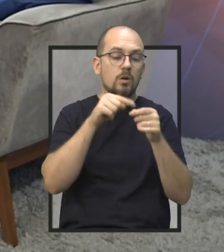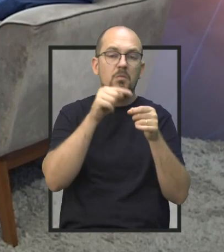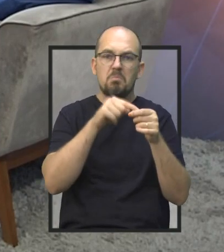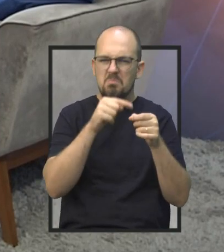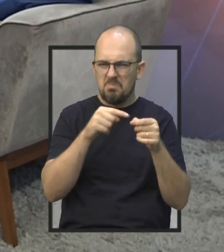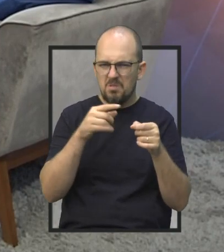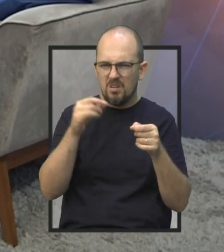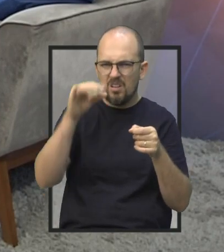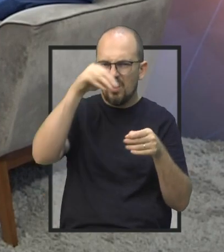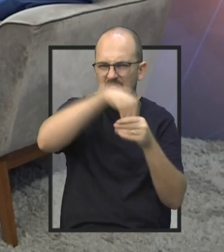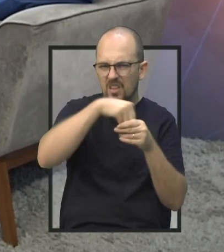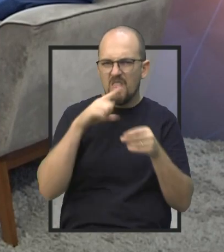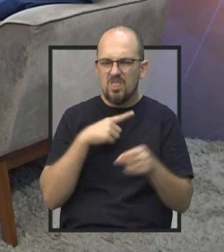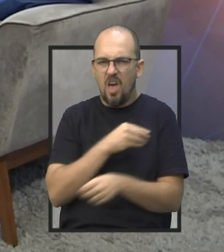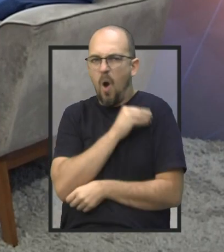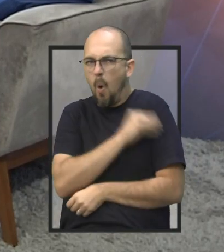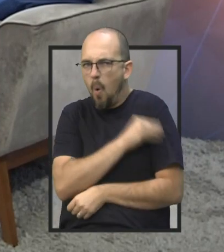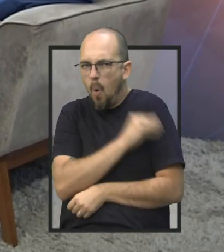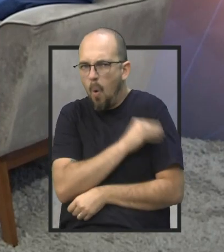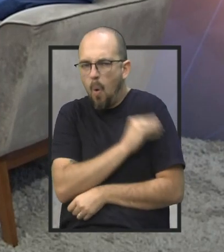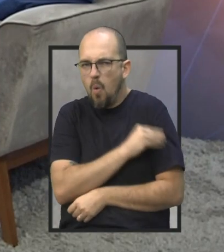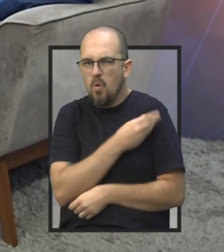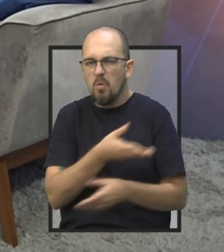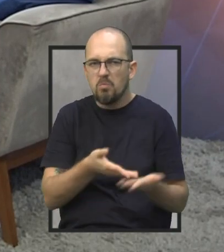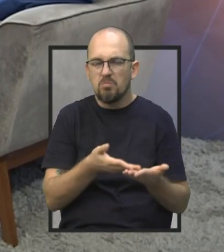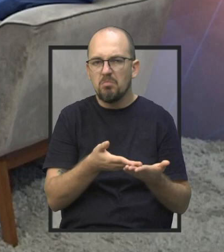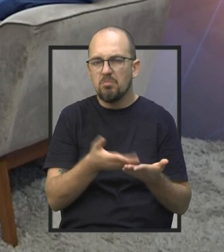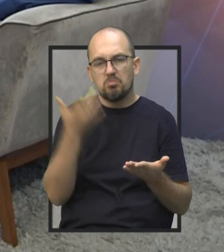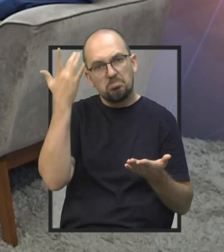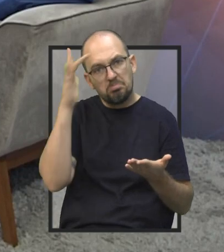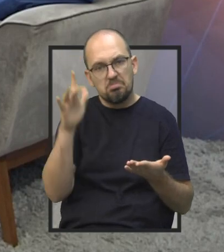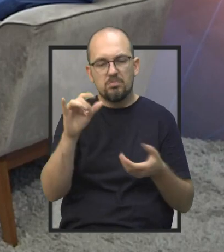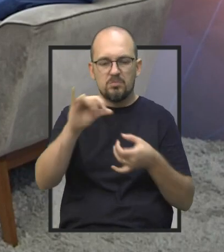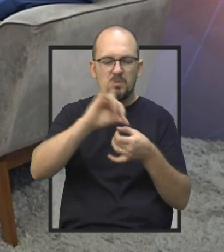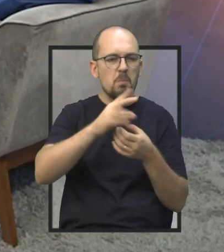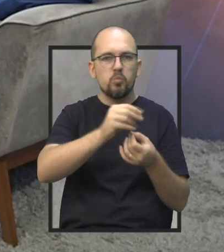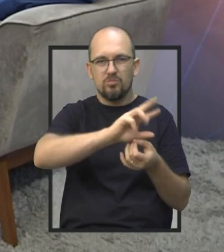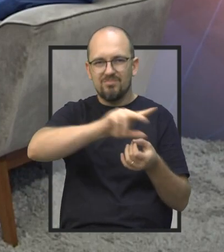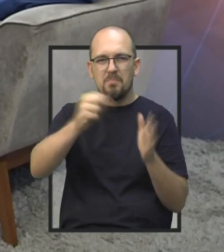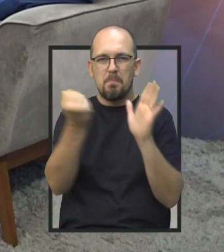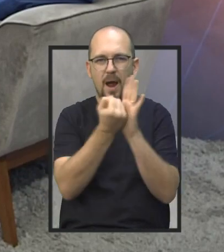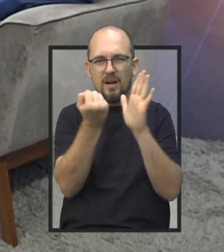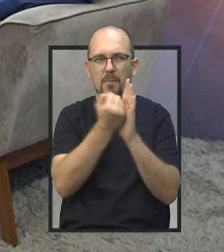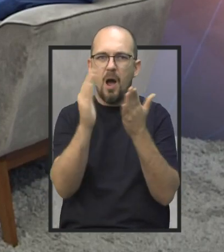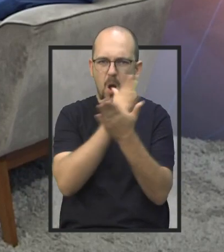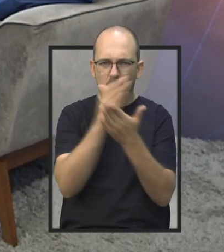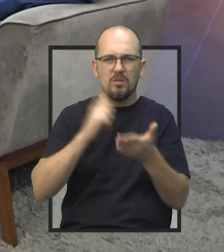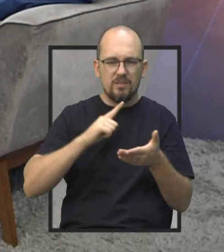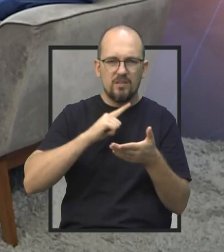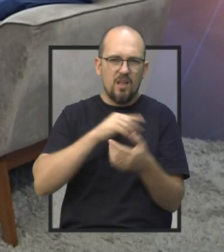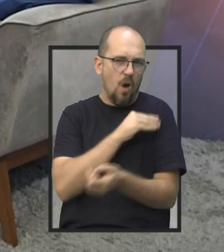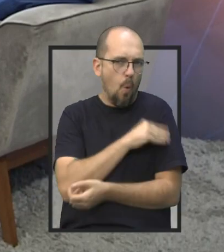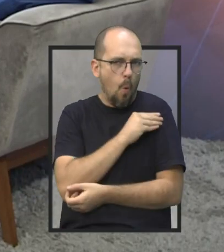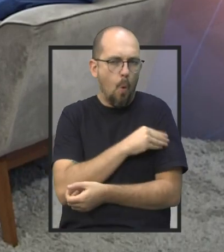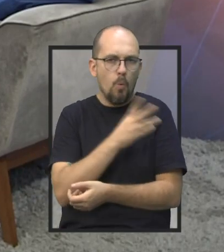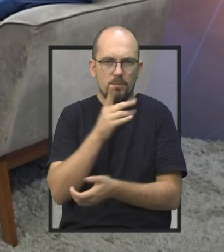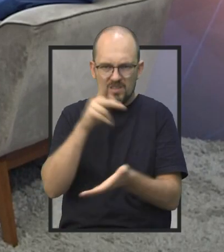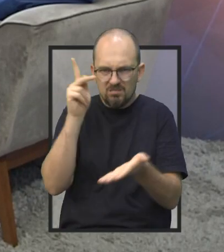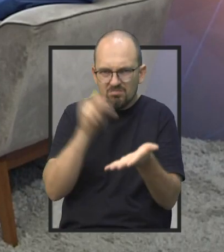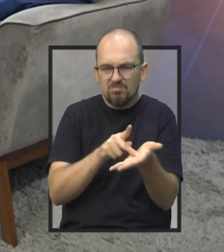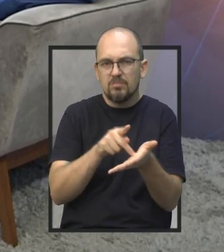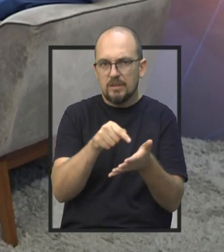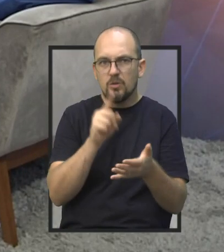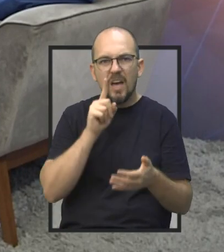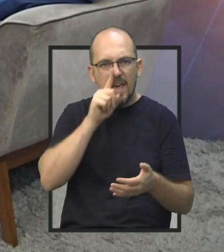fórmulas possuem álcool, muitos desses enxaguantes bucais têm álcool. Isso de fato, né, como nós dissemos, o fator de